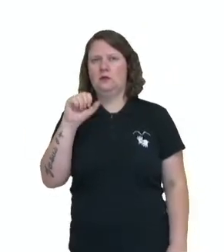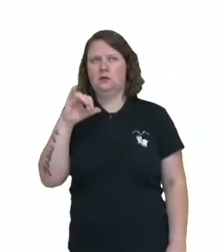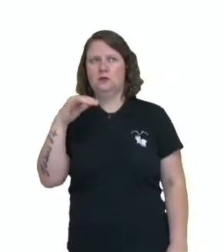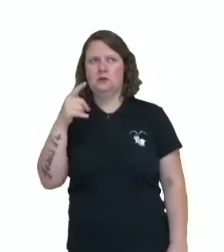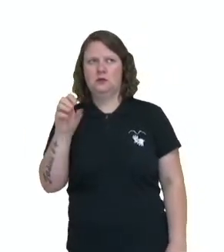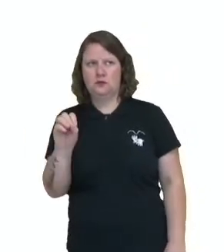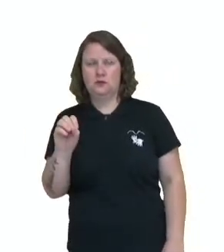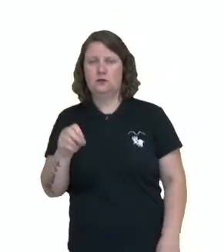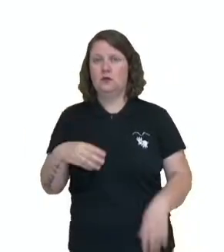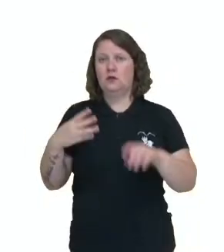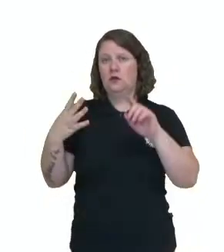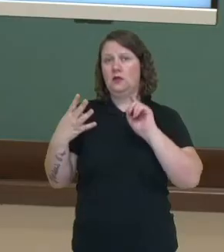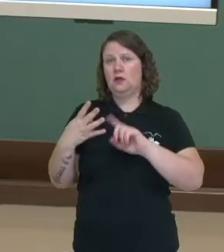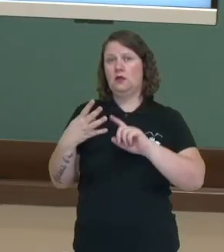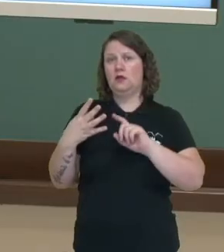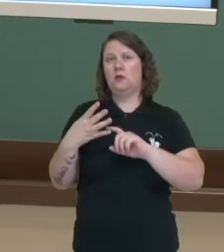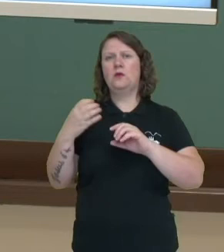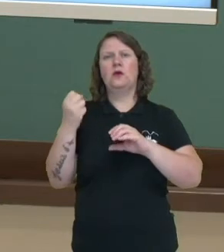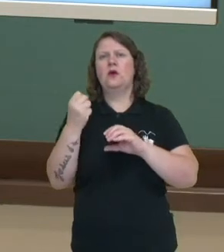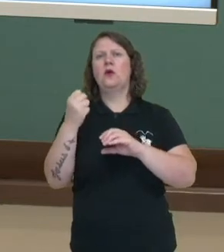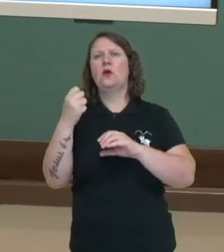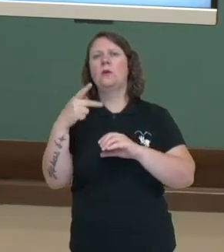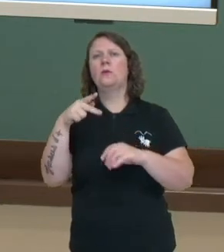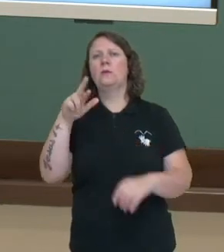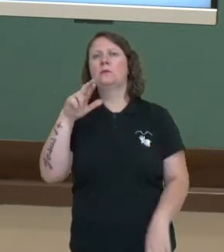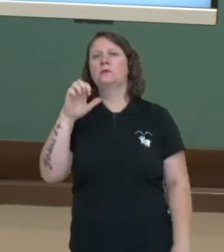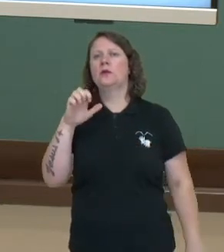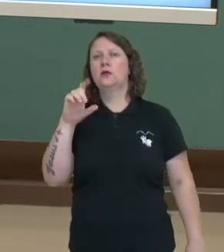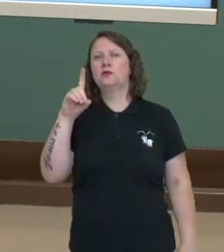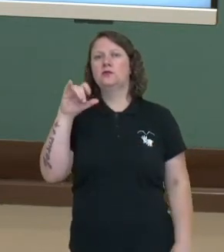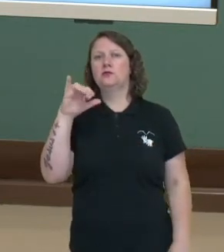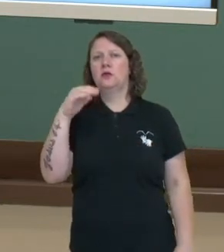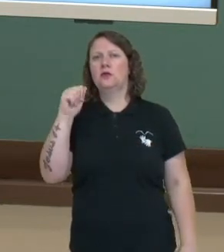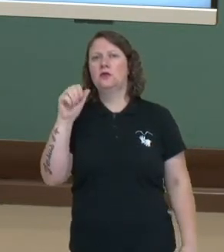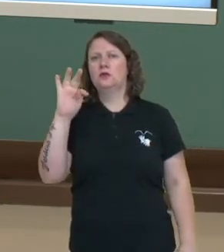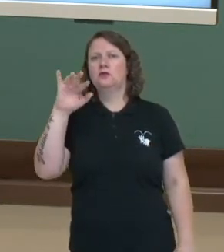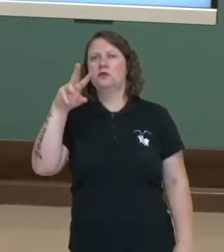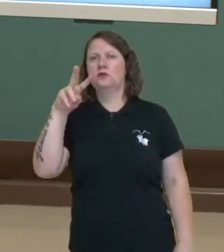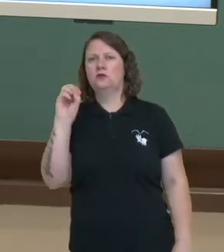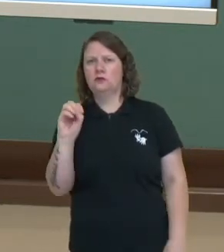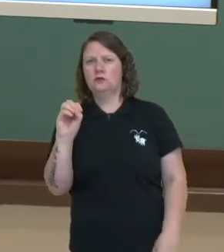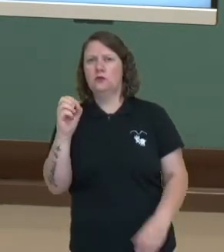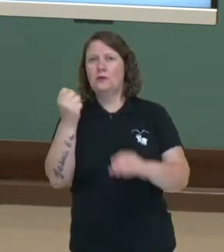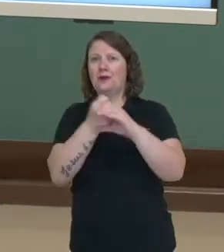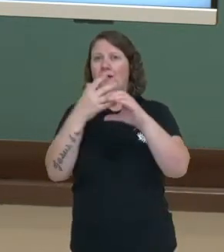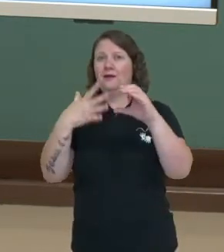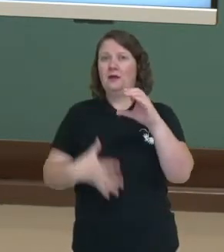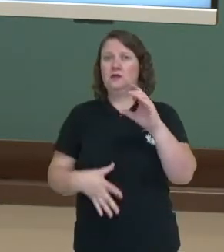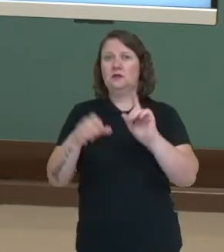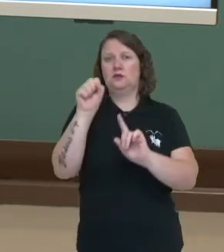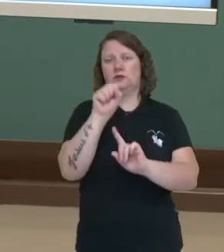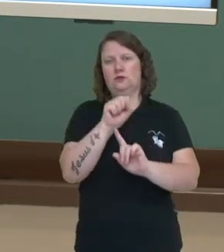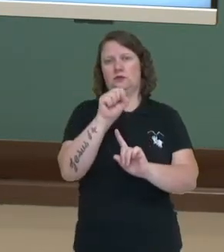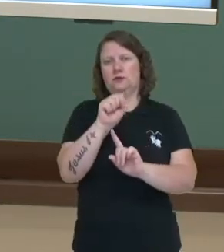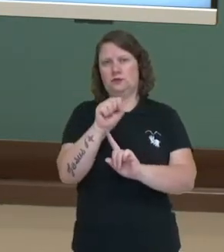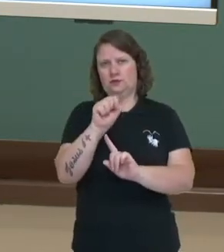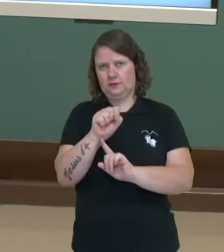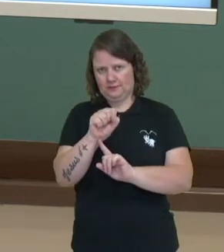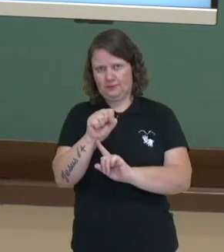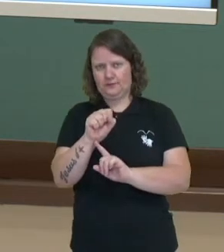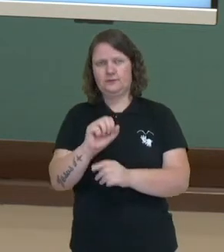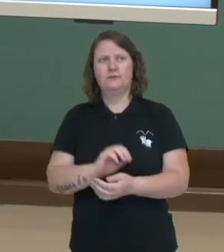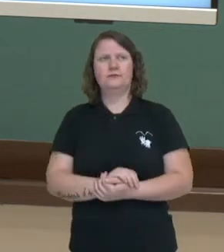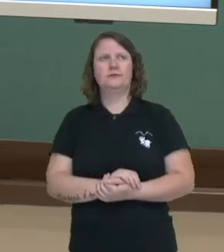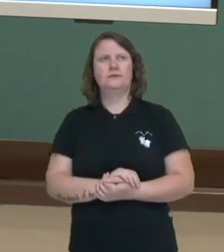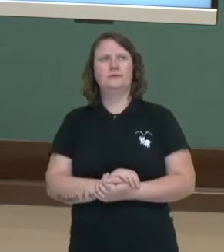termo que confere uma característica ao sujeito, uma característica do sujeito, melhor falando, é o nosso